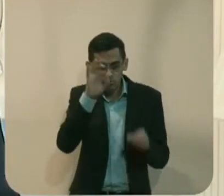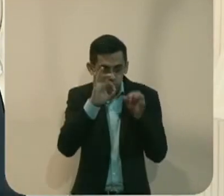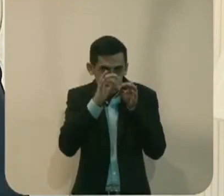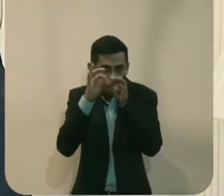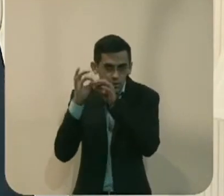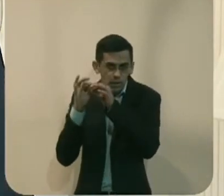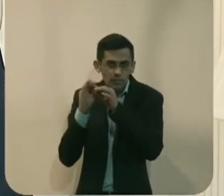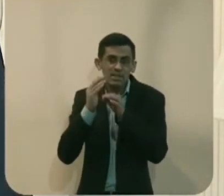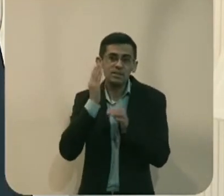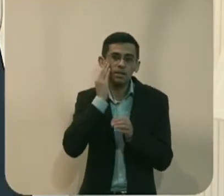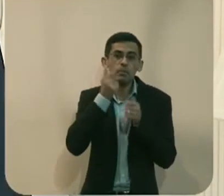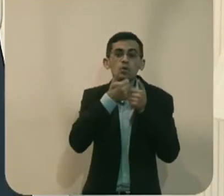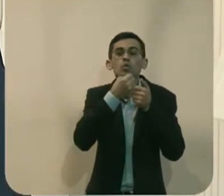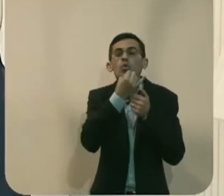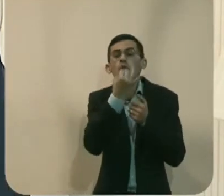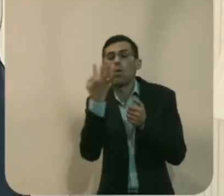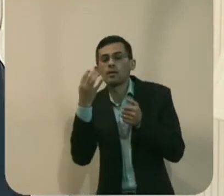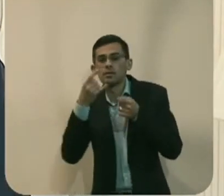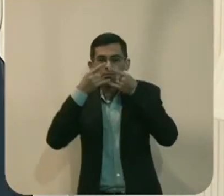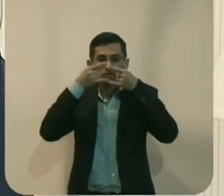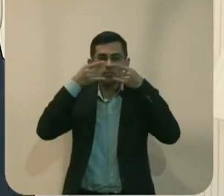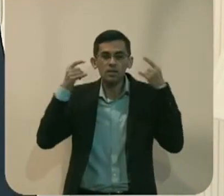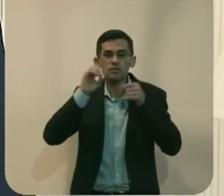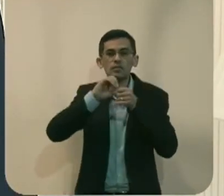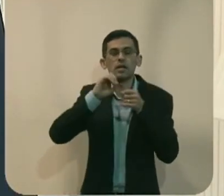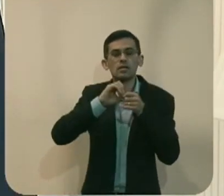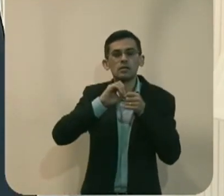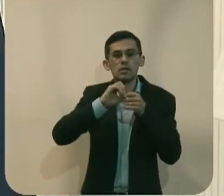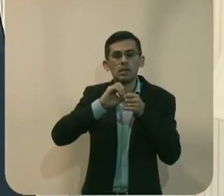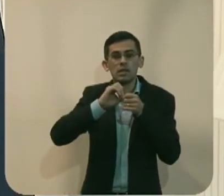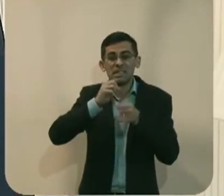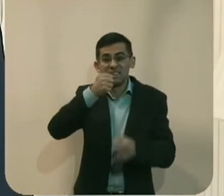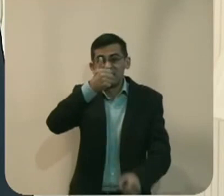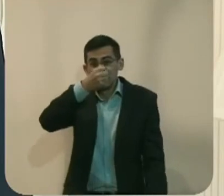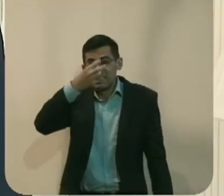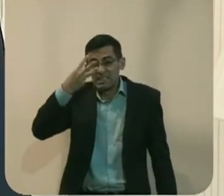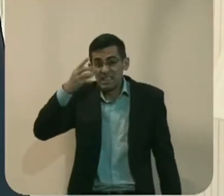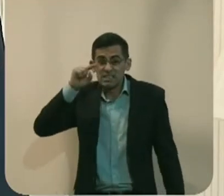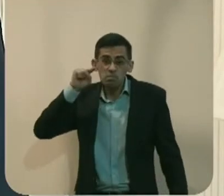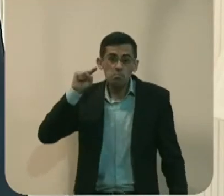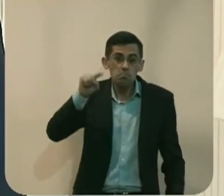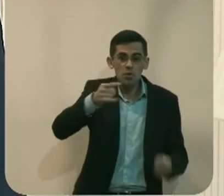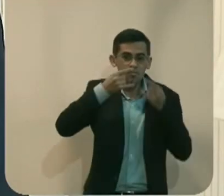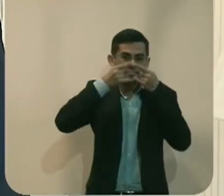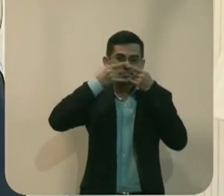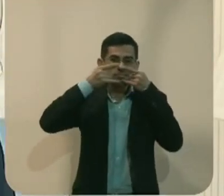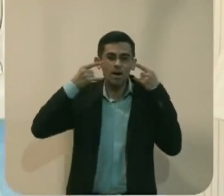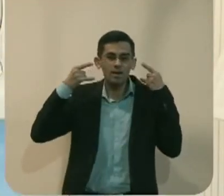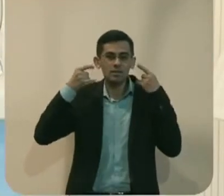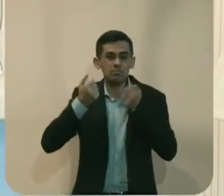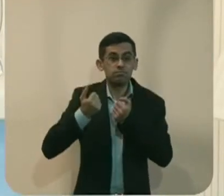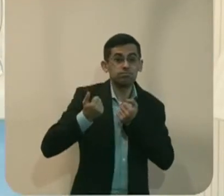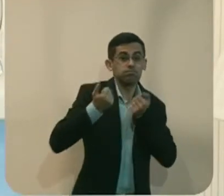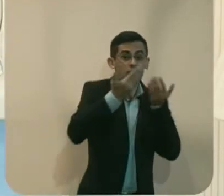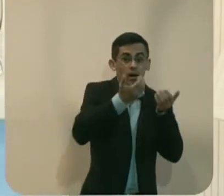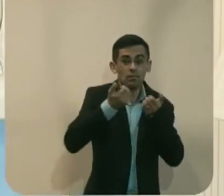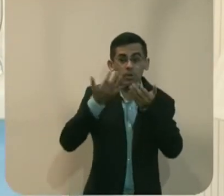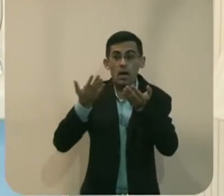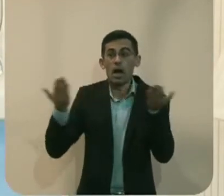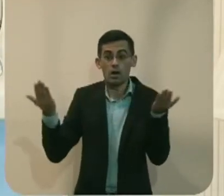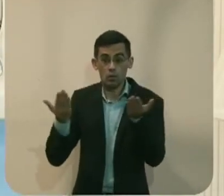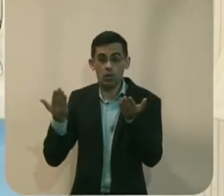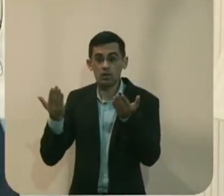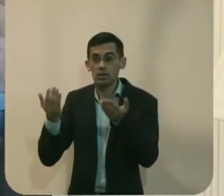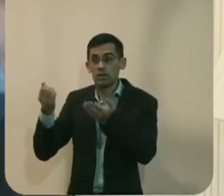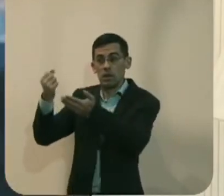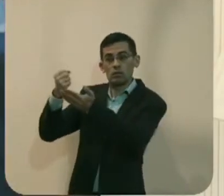sabe quantas máscaras essas mulheres já fizeram? 13 mil máscaras. E agora ganharam uma